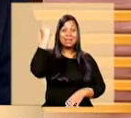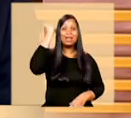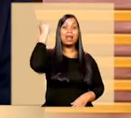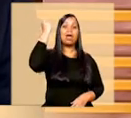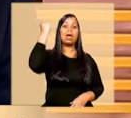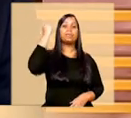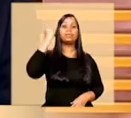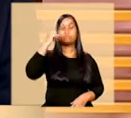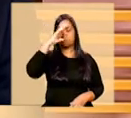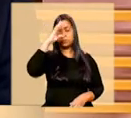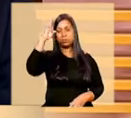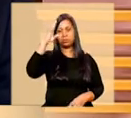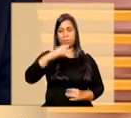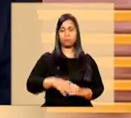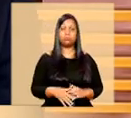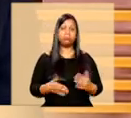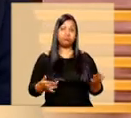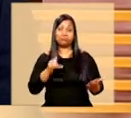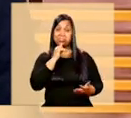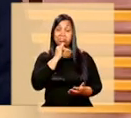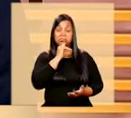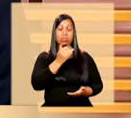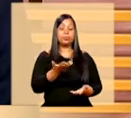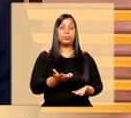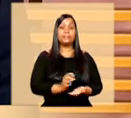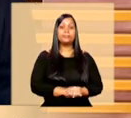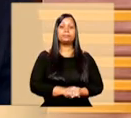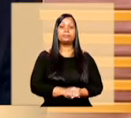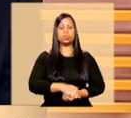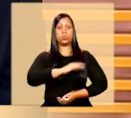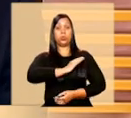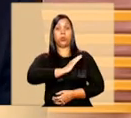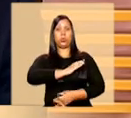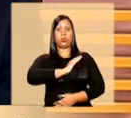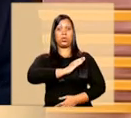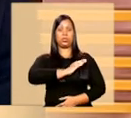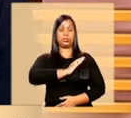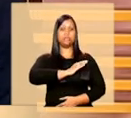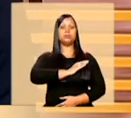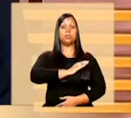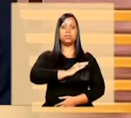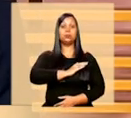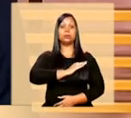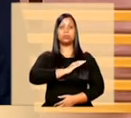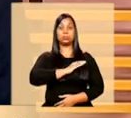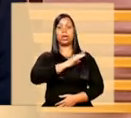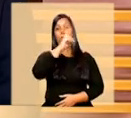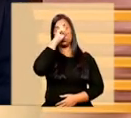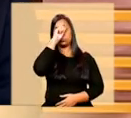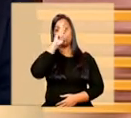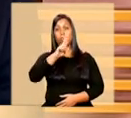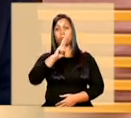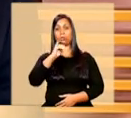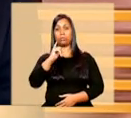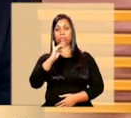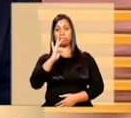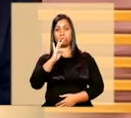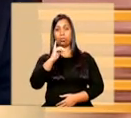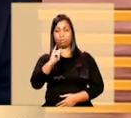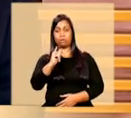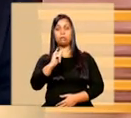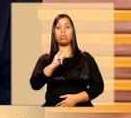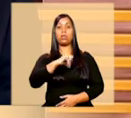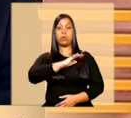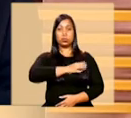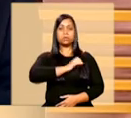Esses pacientes são priorizados. Então, por exemplo, o paciente de coração é um paciente que geralmente está na UTI precisando de drogas,